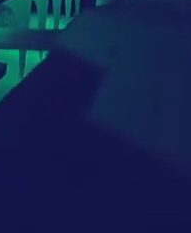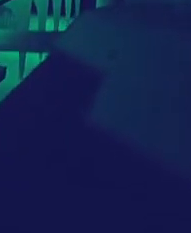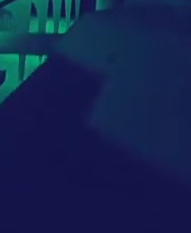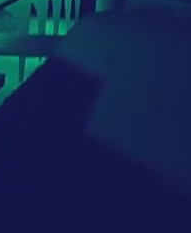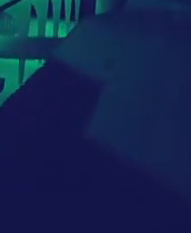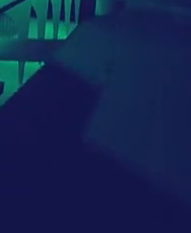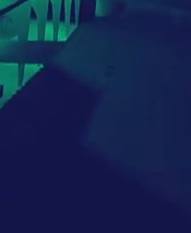E a TV do Governo Federal.